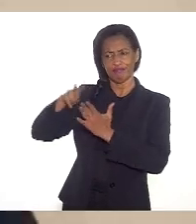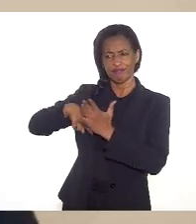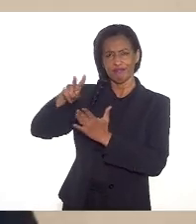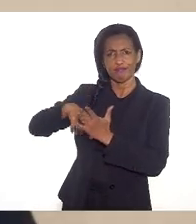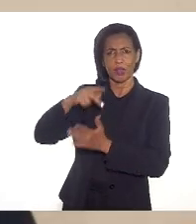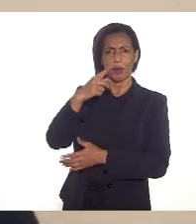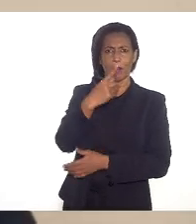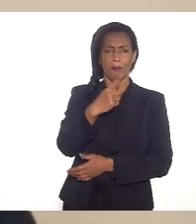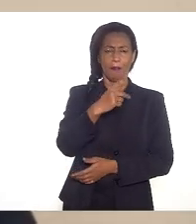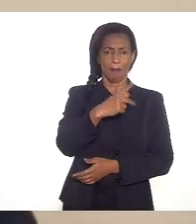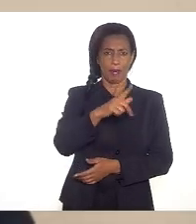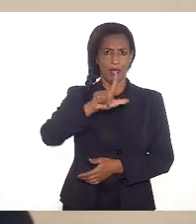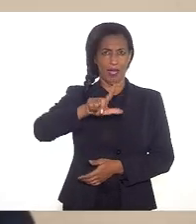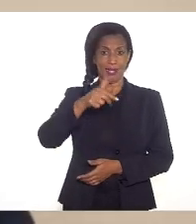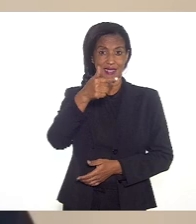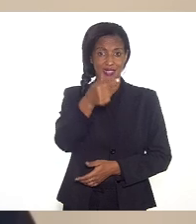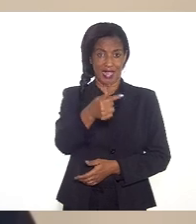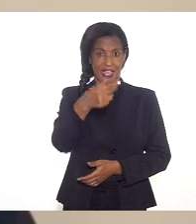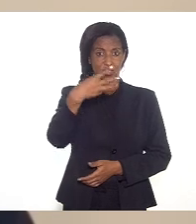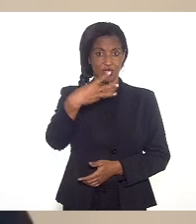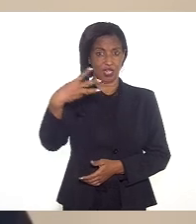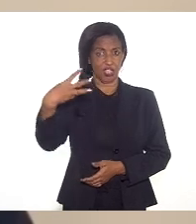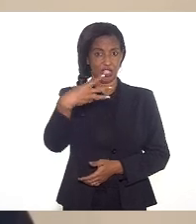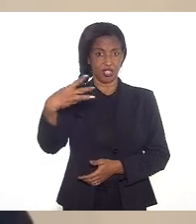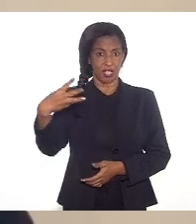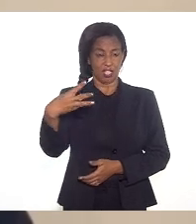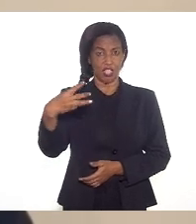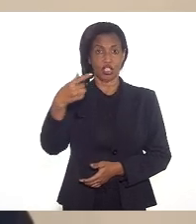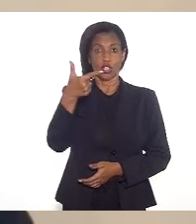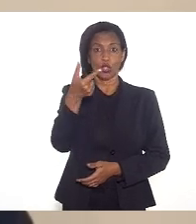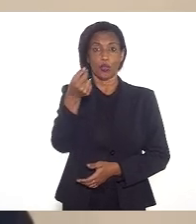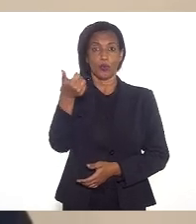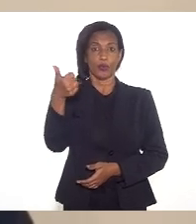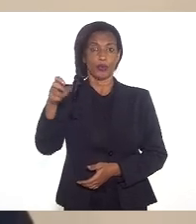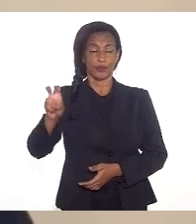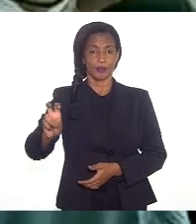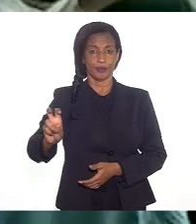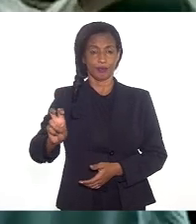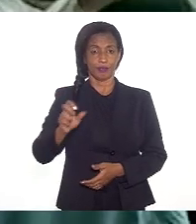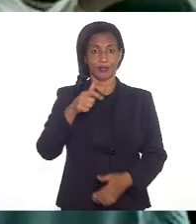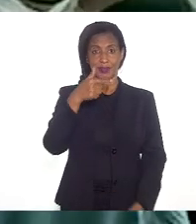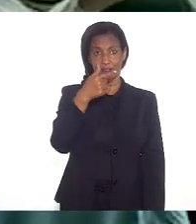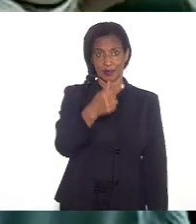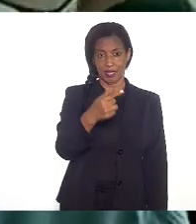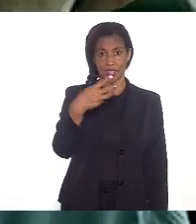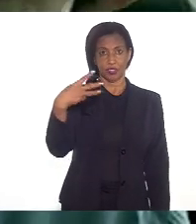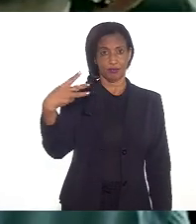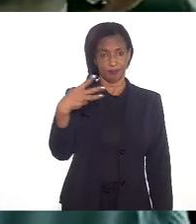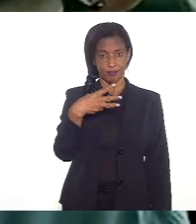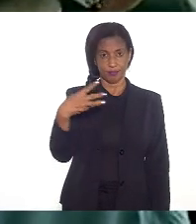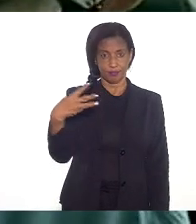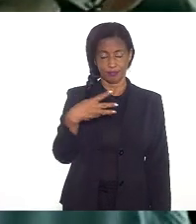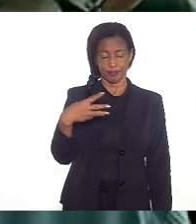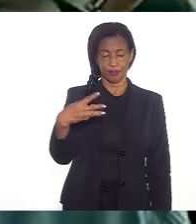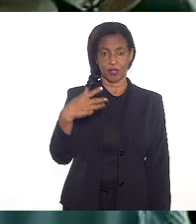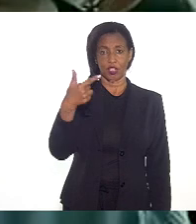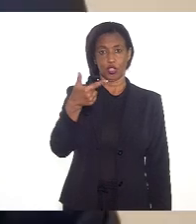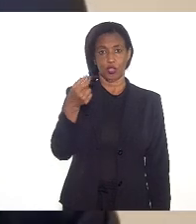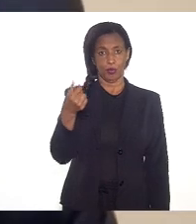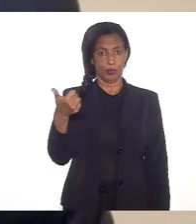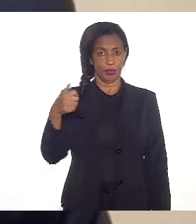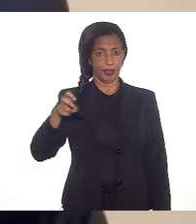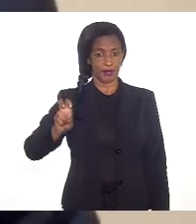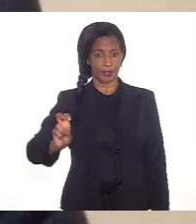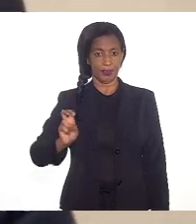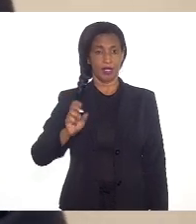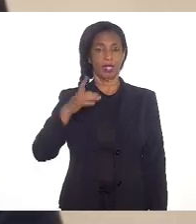o PL 733 de 2015. 733. É 733 de